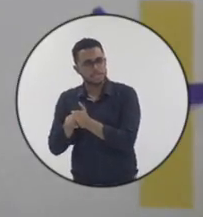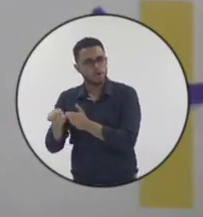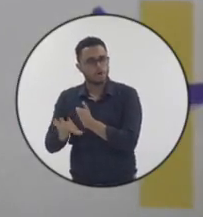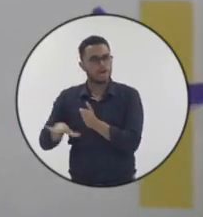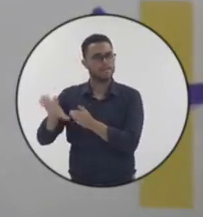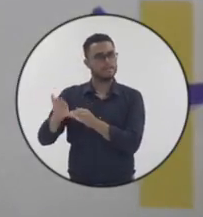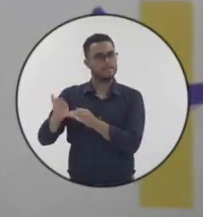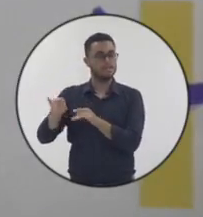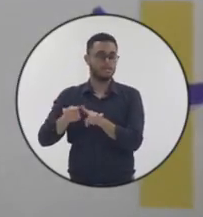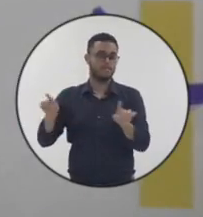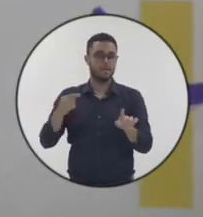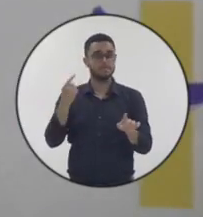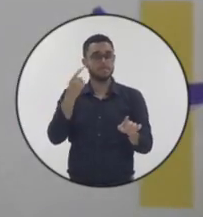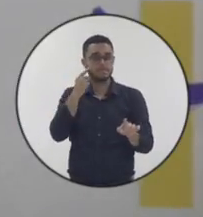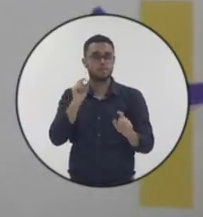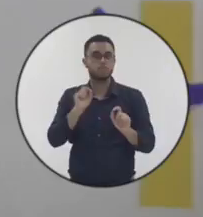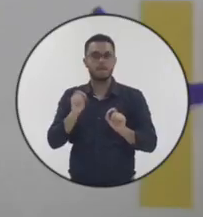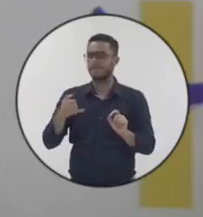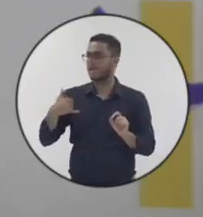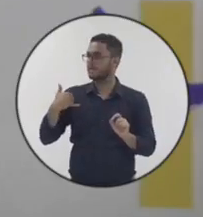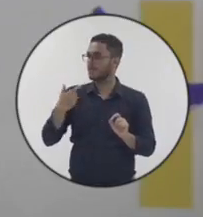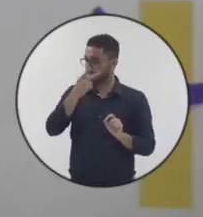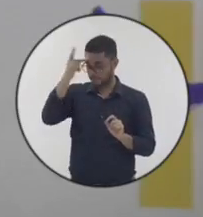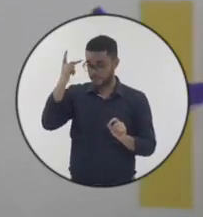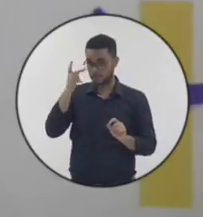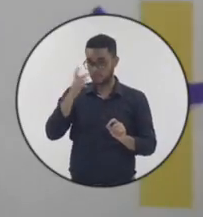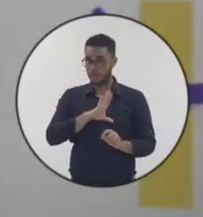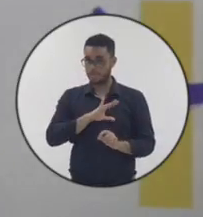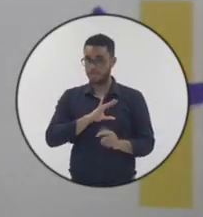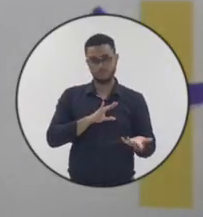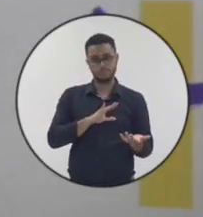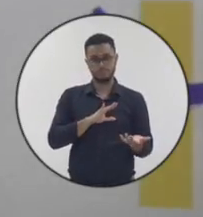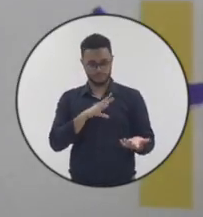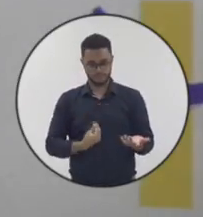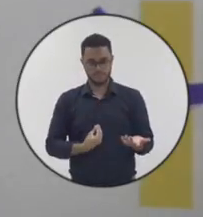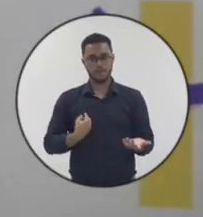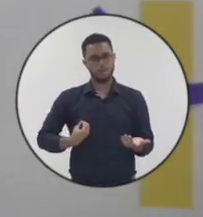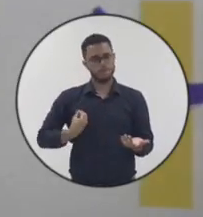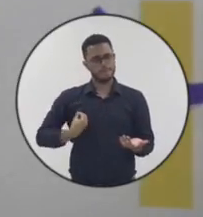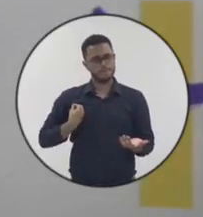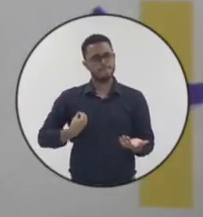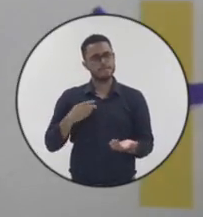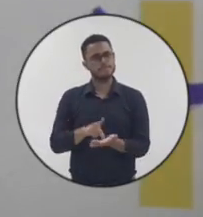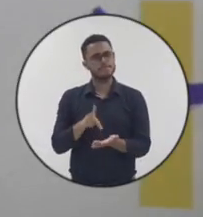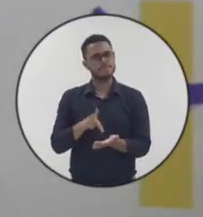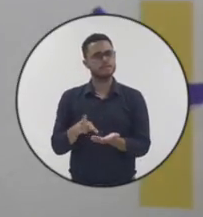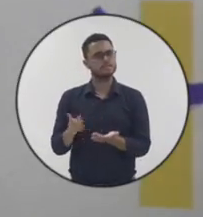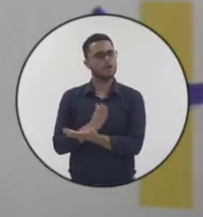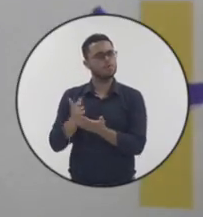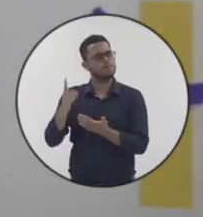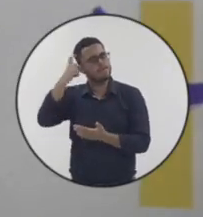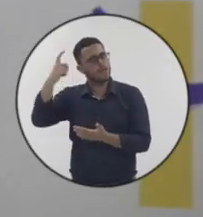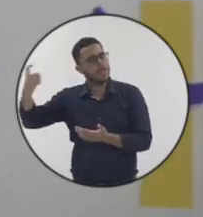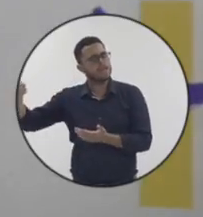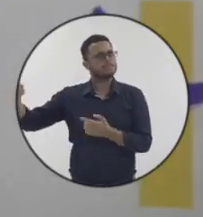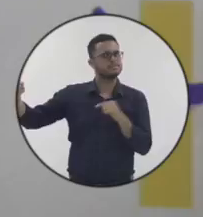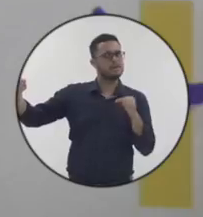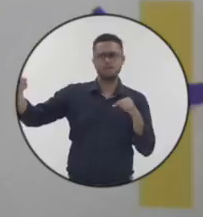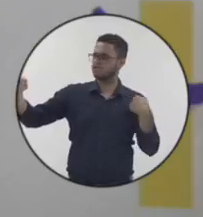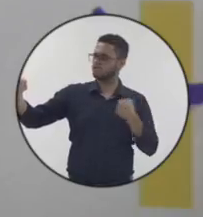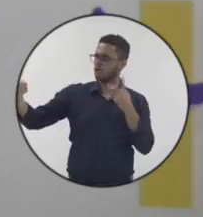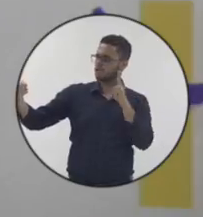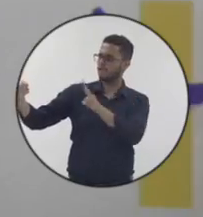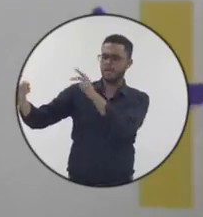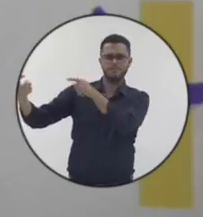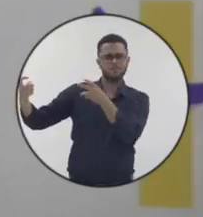ao que se espera para a idade de uma pessoa travesti, ter sobrevivido às violências que a gente tem